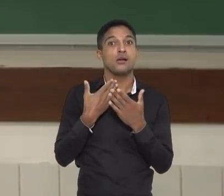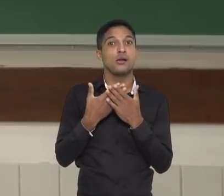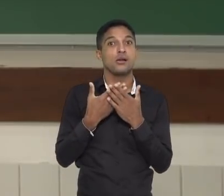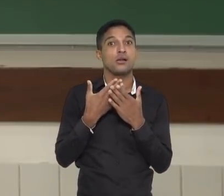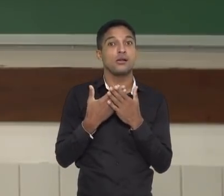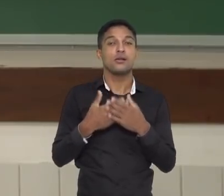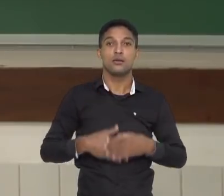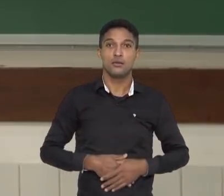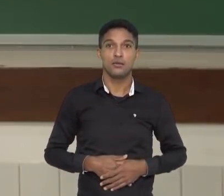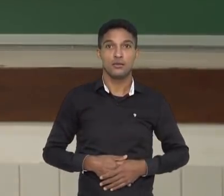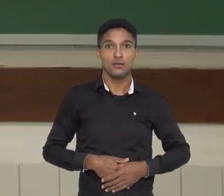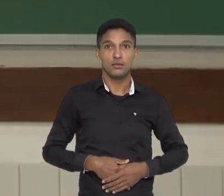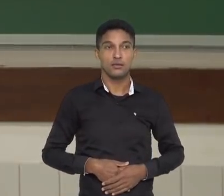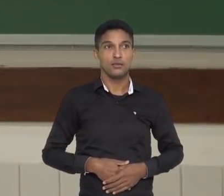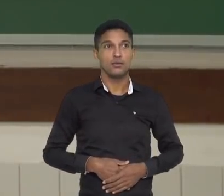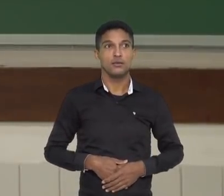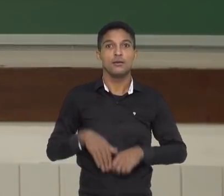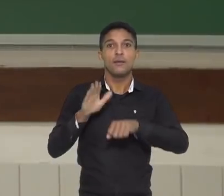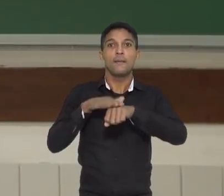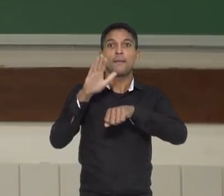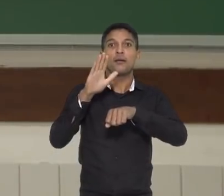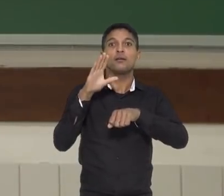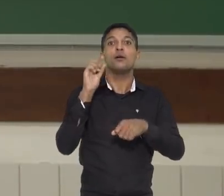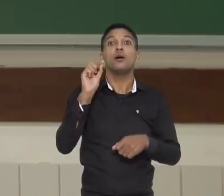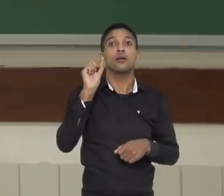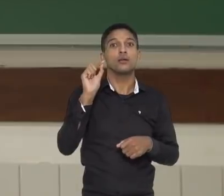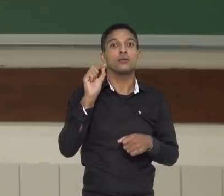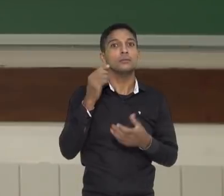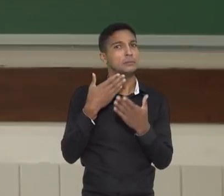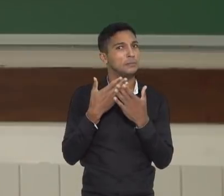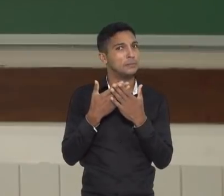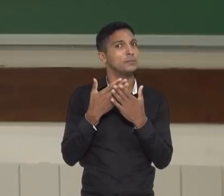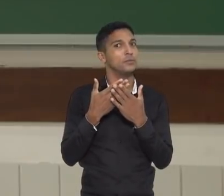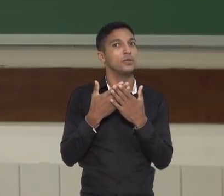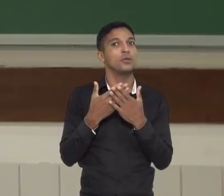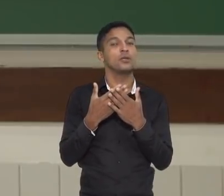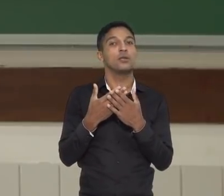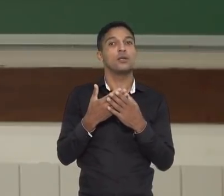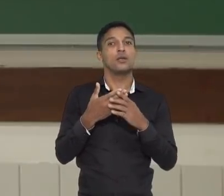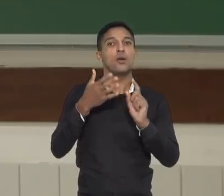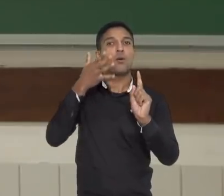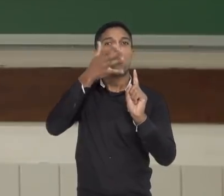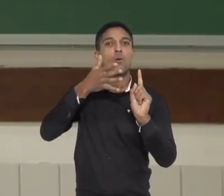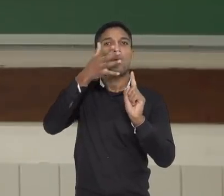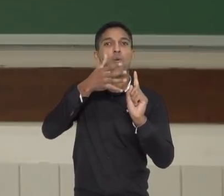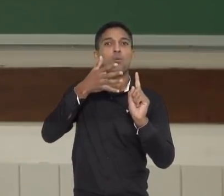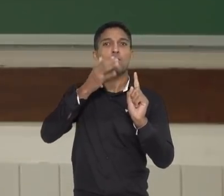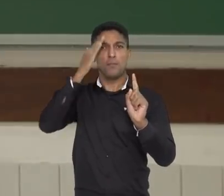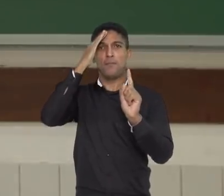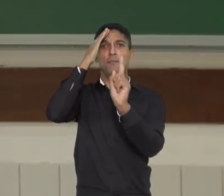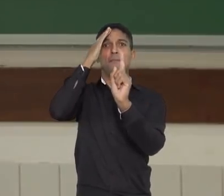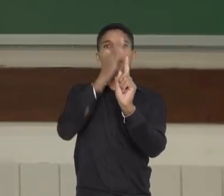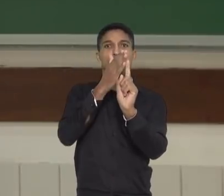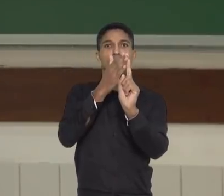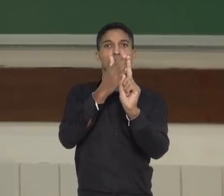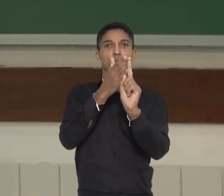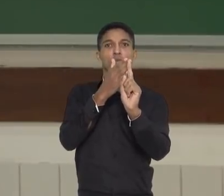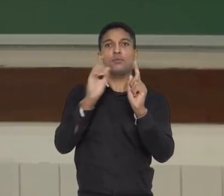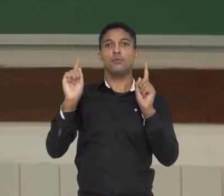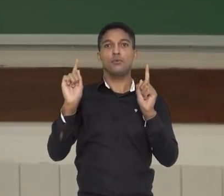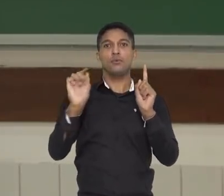aprofundarmos, né? Mais no estudo do discurso direto. Então, vamos